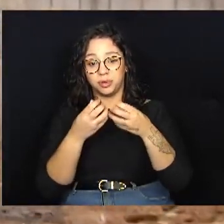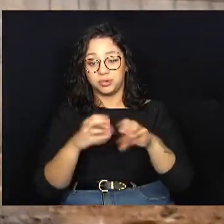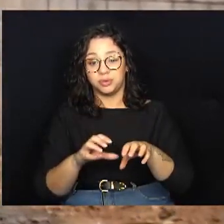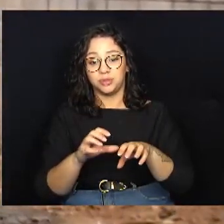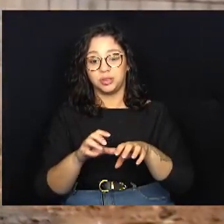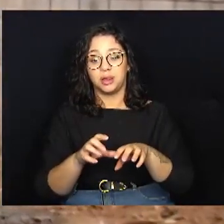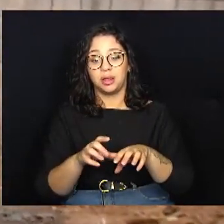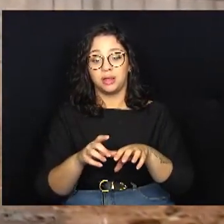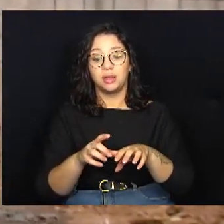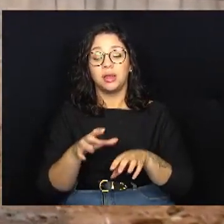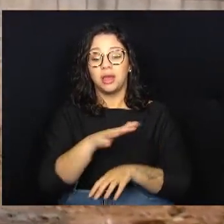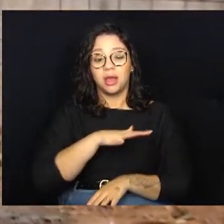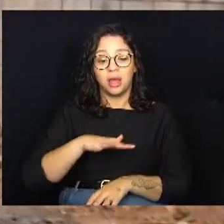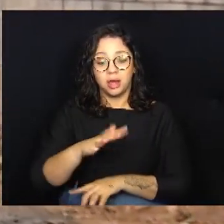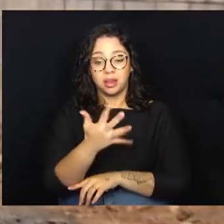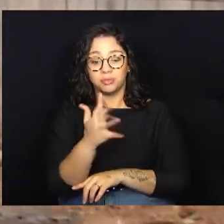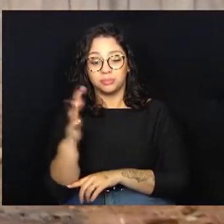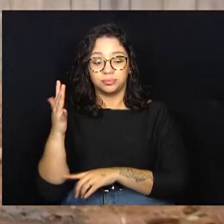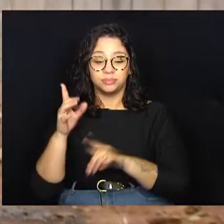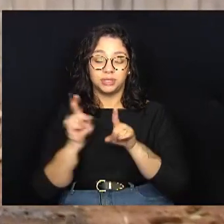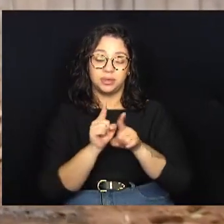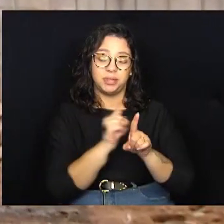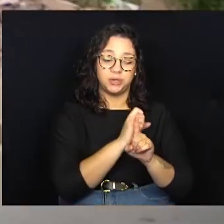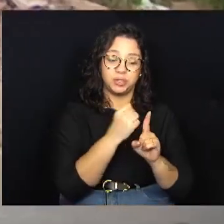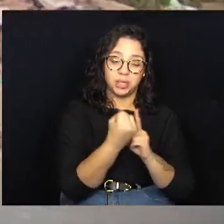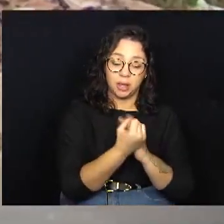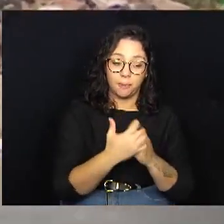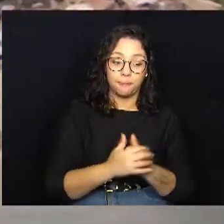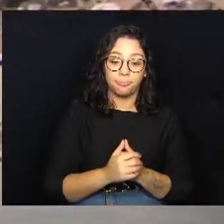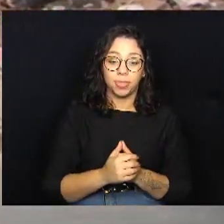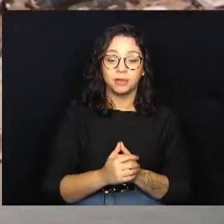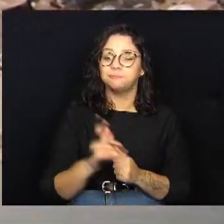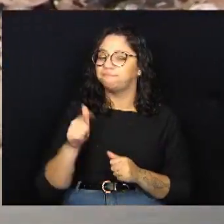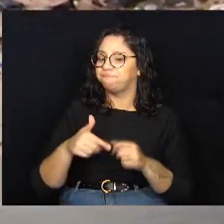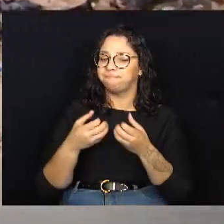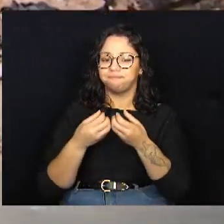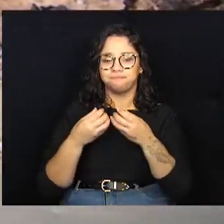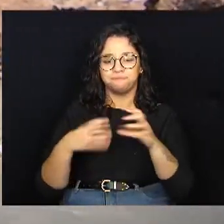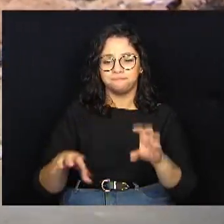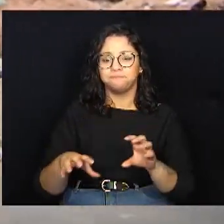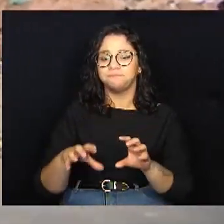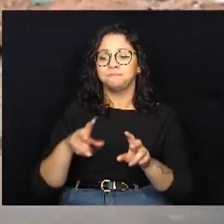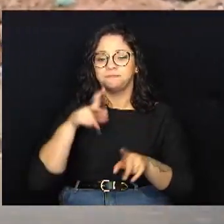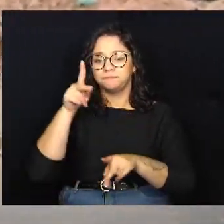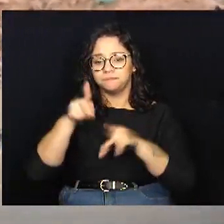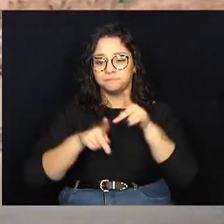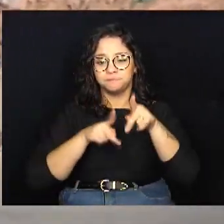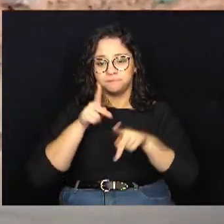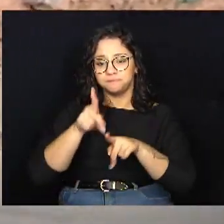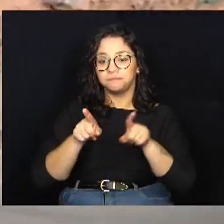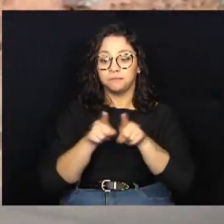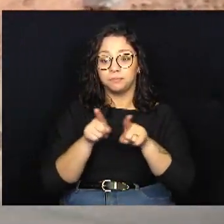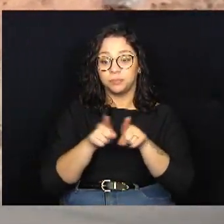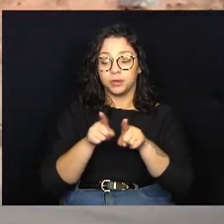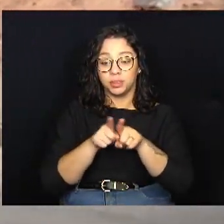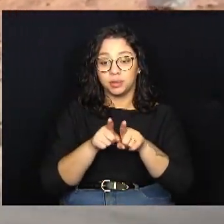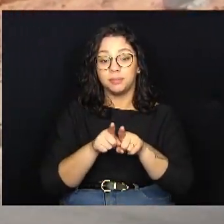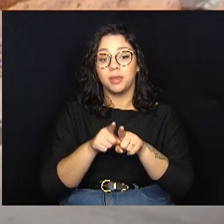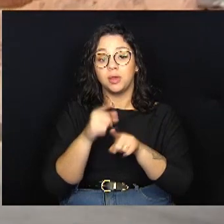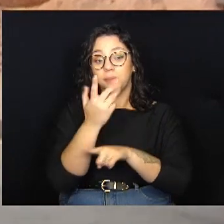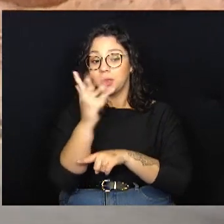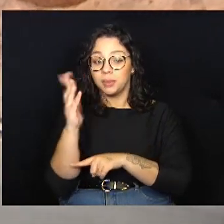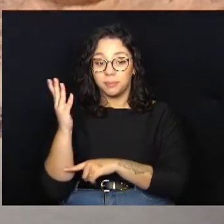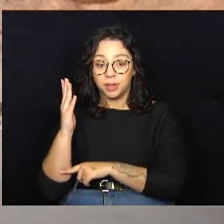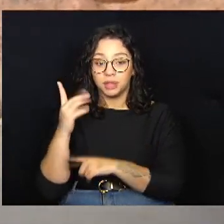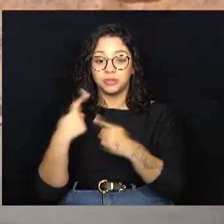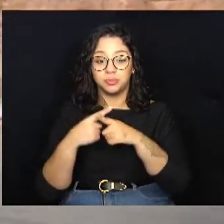tanto no âmbito ecológico quanto social. Extremamente prejudicial à população e ao meio ambiente como um todo, que as abelhas